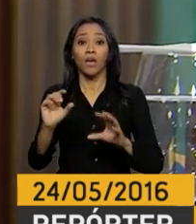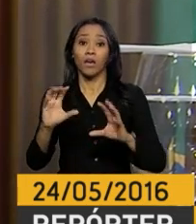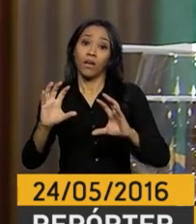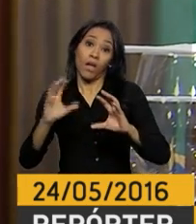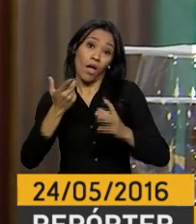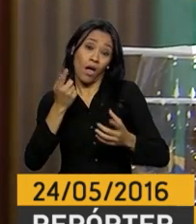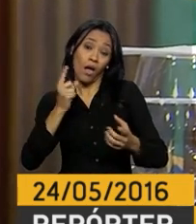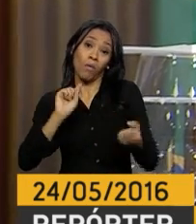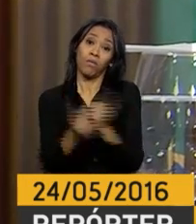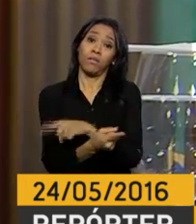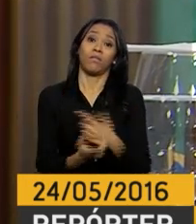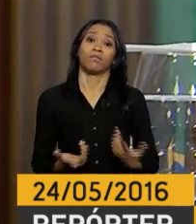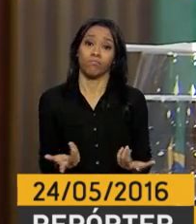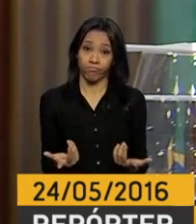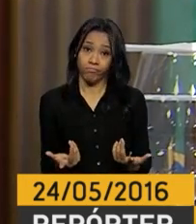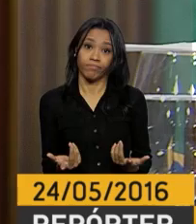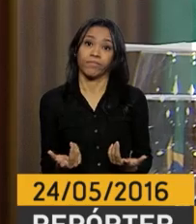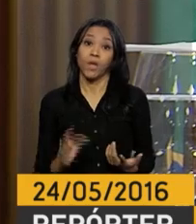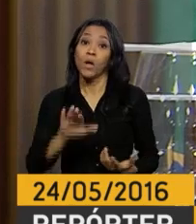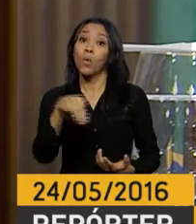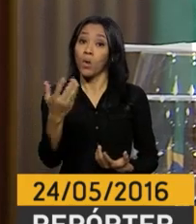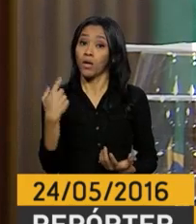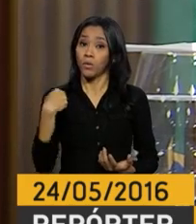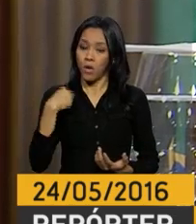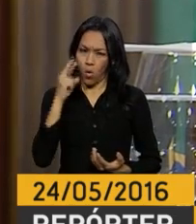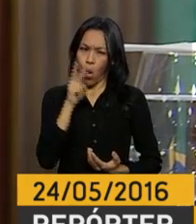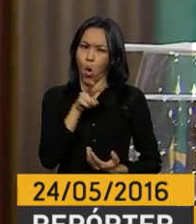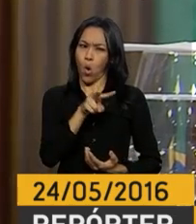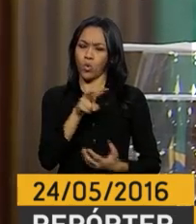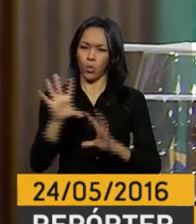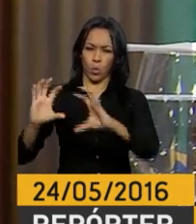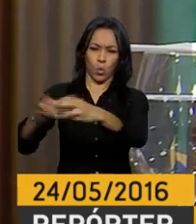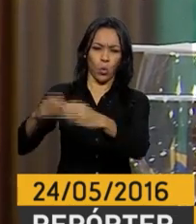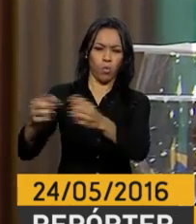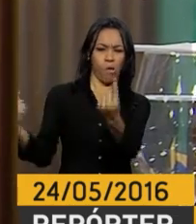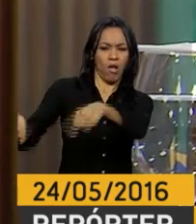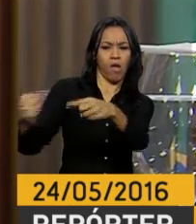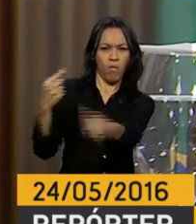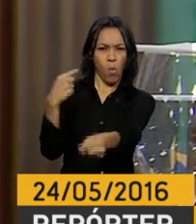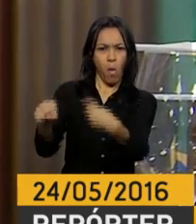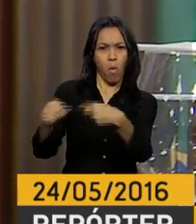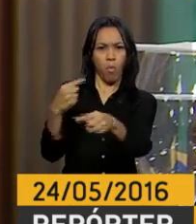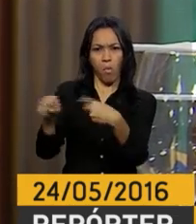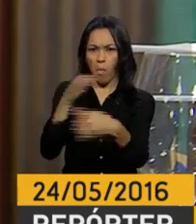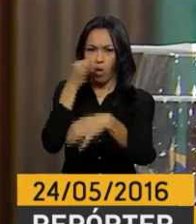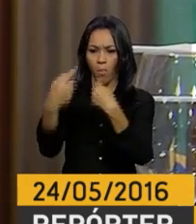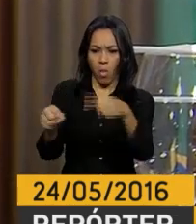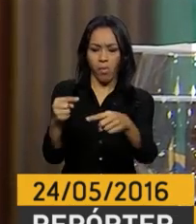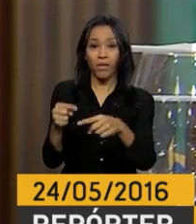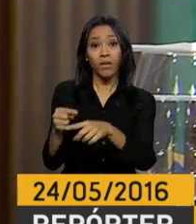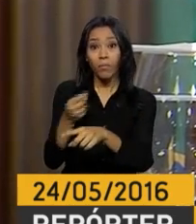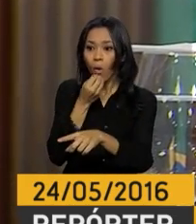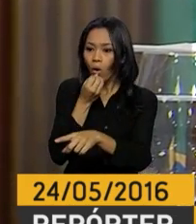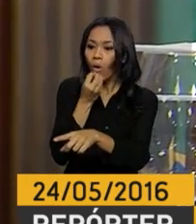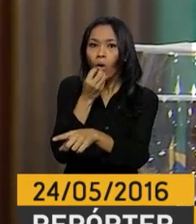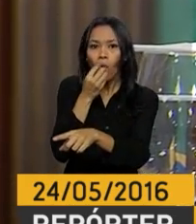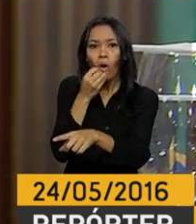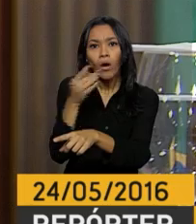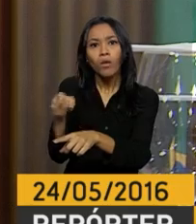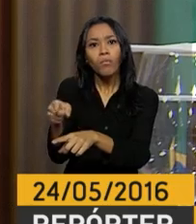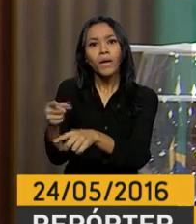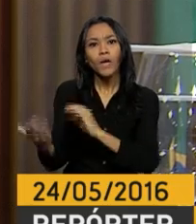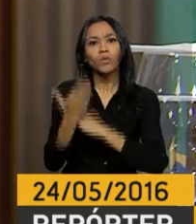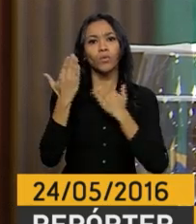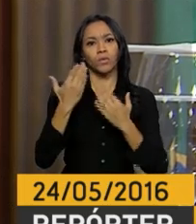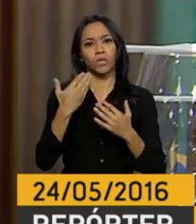político-cultural, é outro. Então, quando eu olho para a oposição, eu digo que coisa boa a oposição, porque ela ajuda a governar o país quando critica, quando observa,